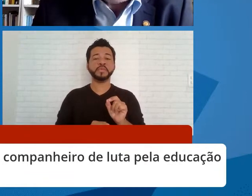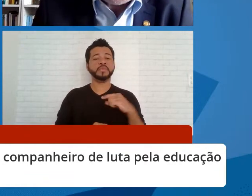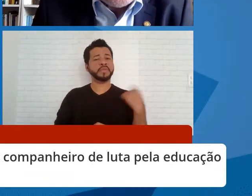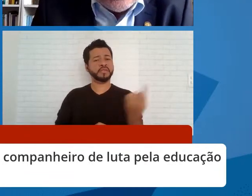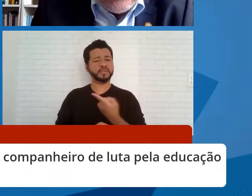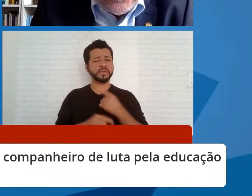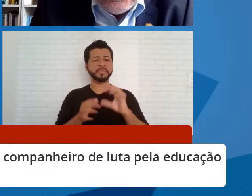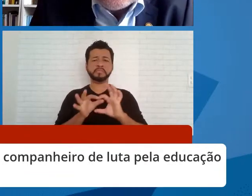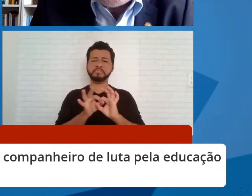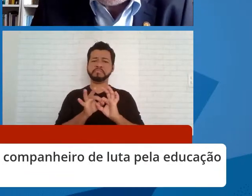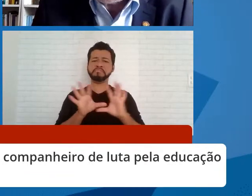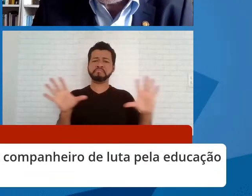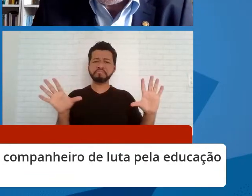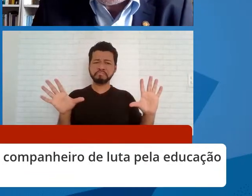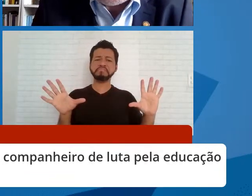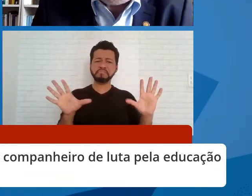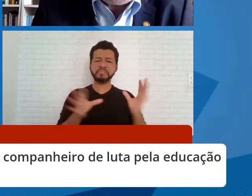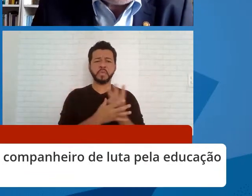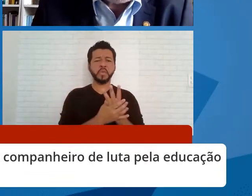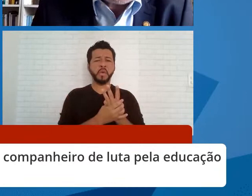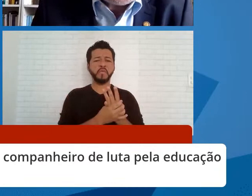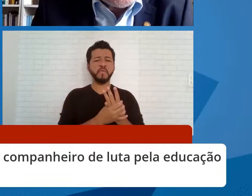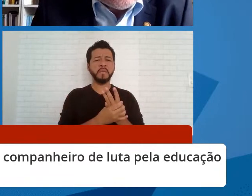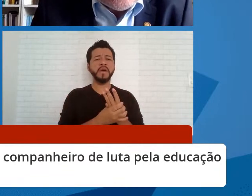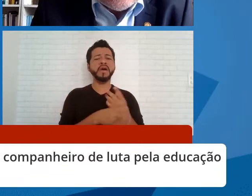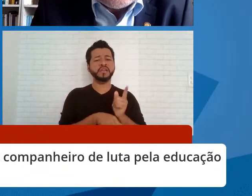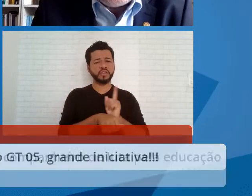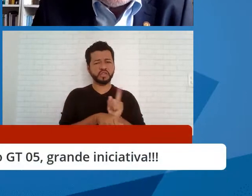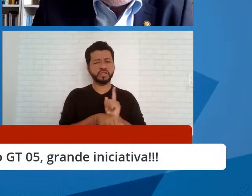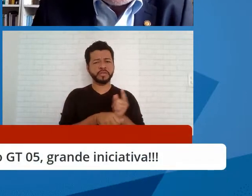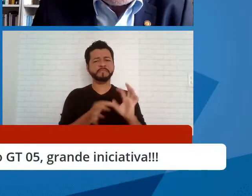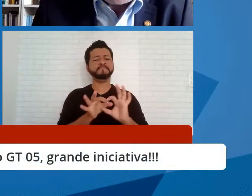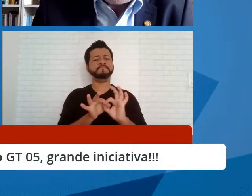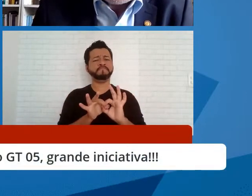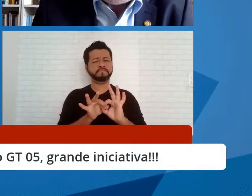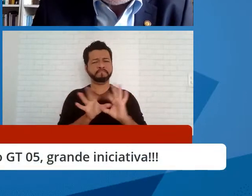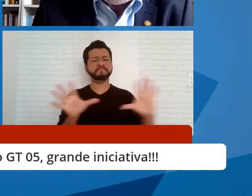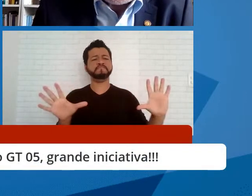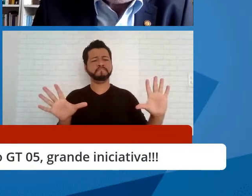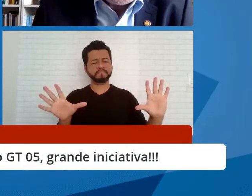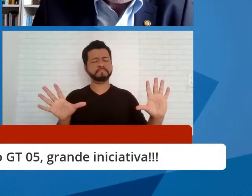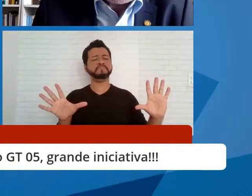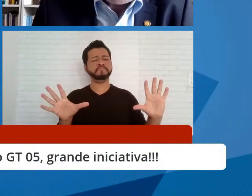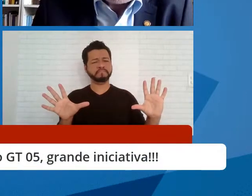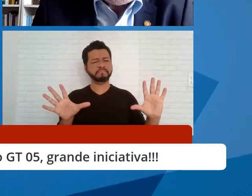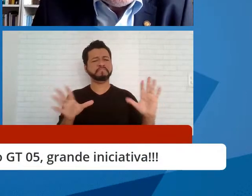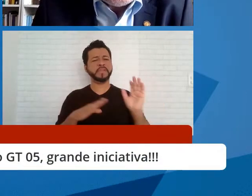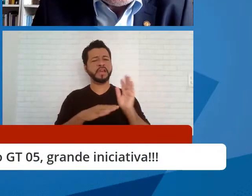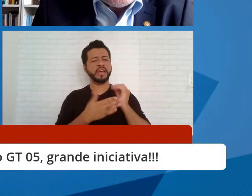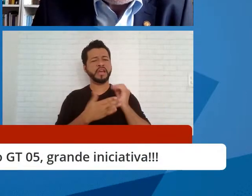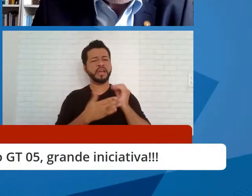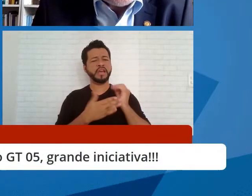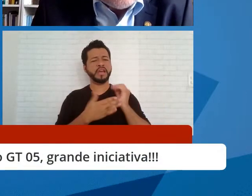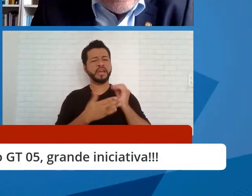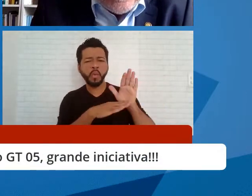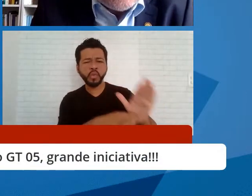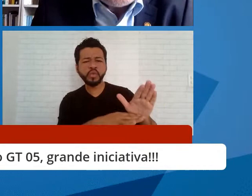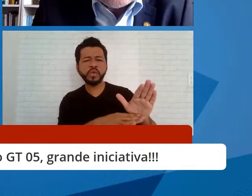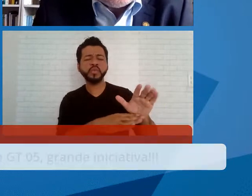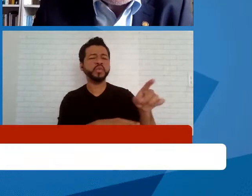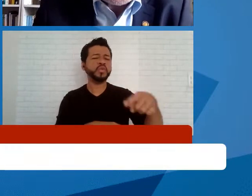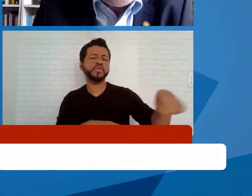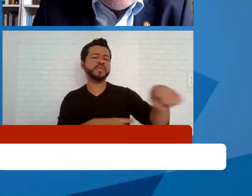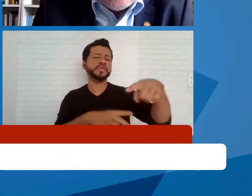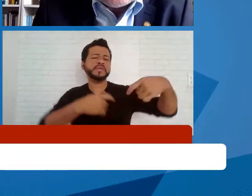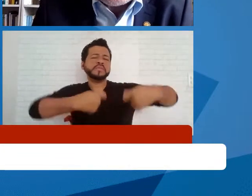a Universidade Federal de Pernambuco, né, nossa gestão, nós estamos à disposição para contribuir naquilo que vocês consideram